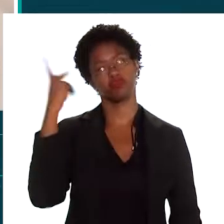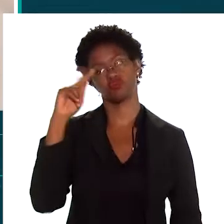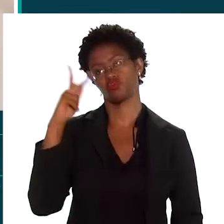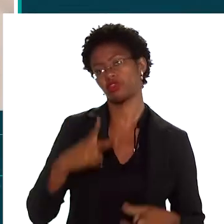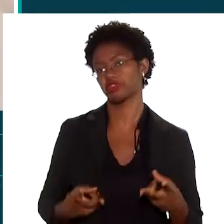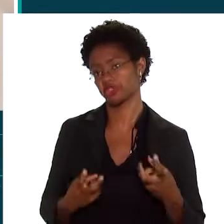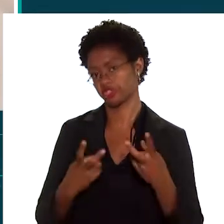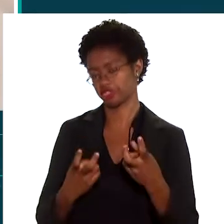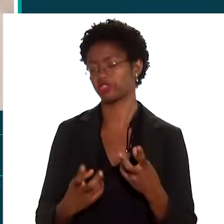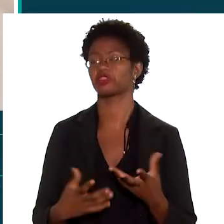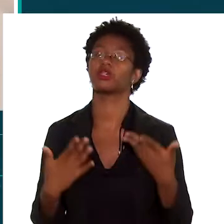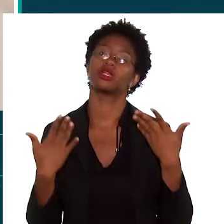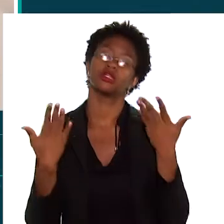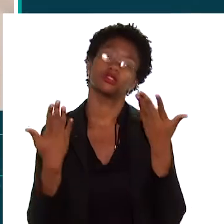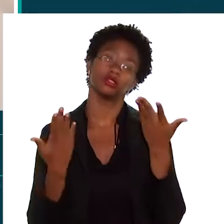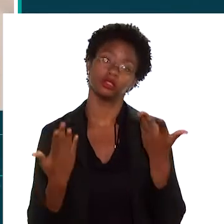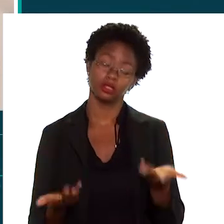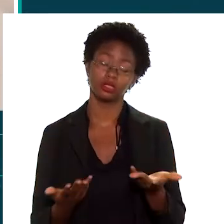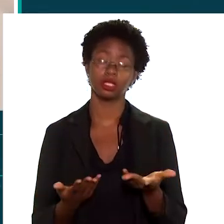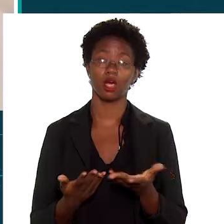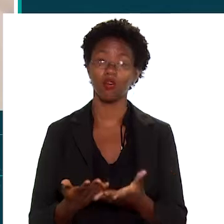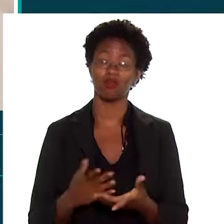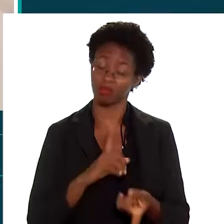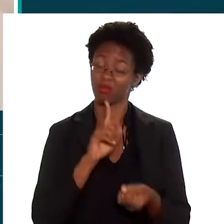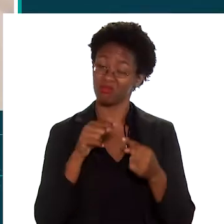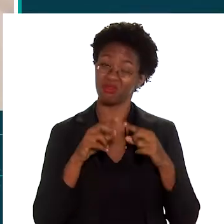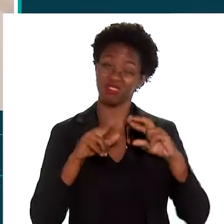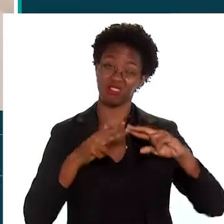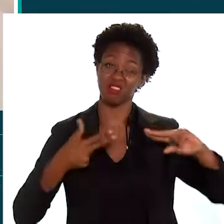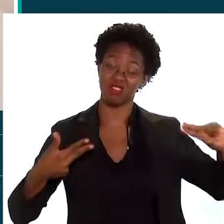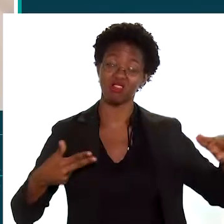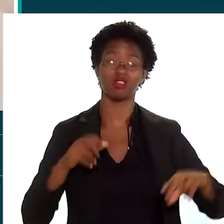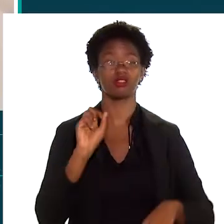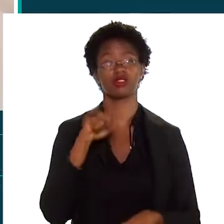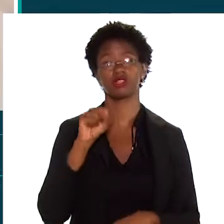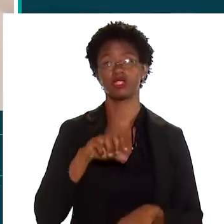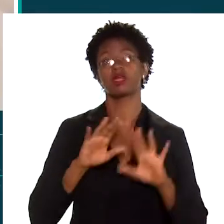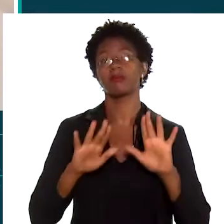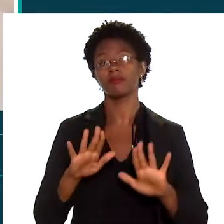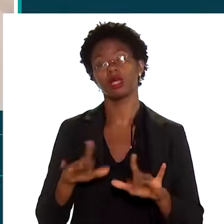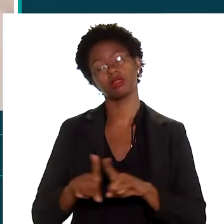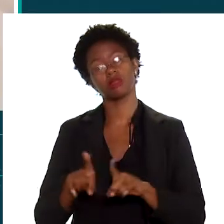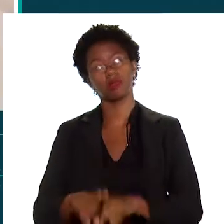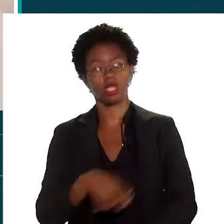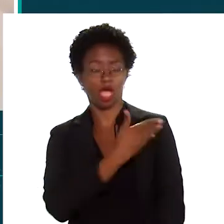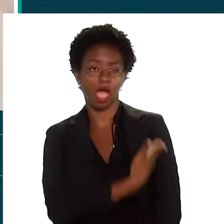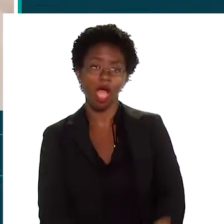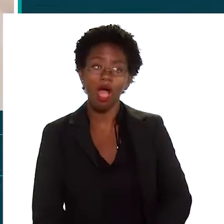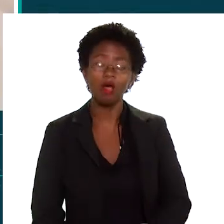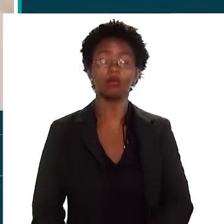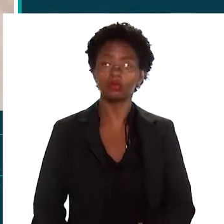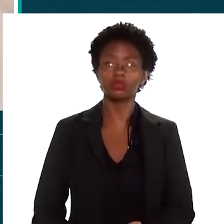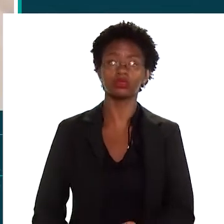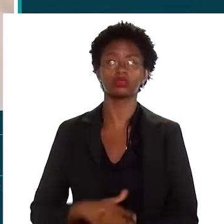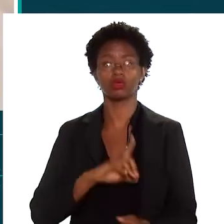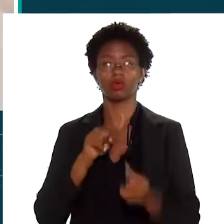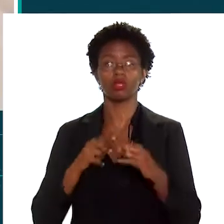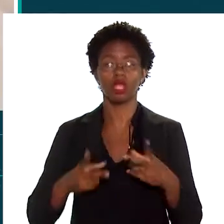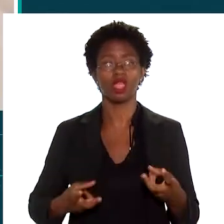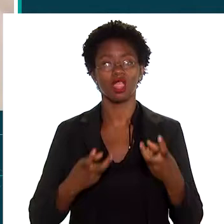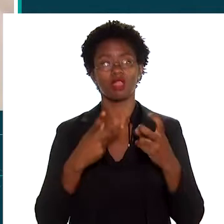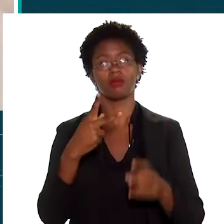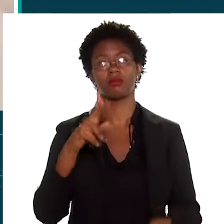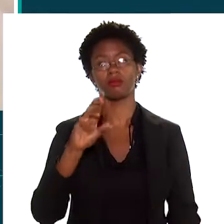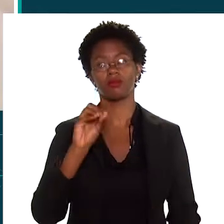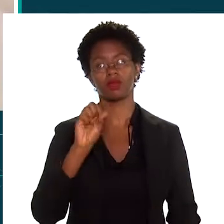com história de câncer de próstata. Isso é um fator genético. Sobre questões de hábitos relacionados a